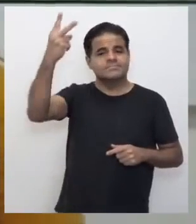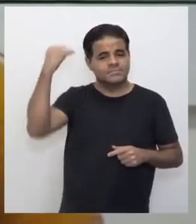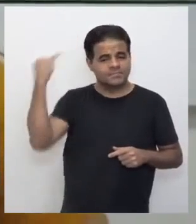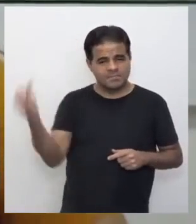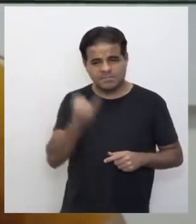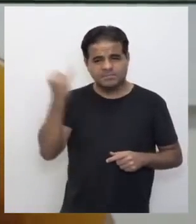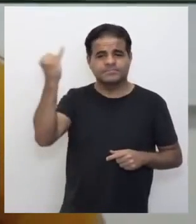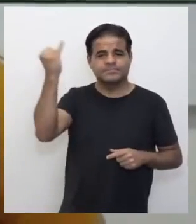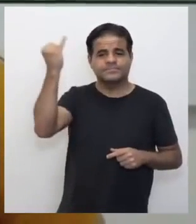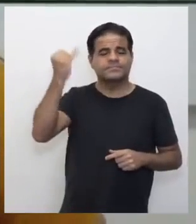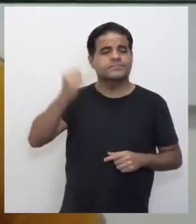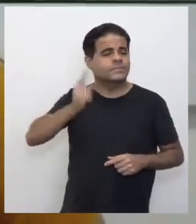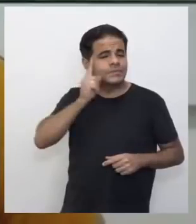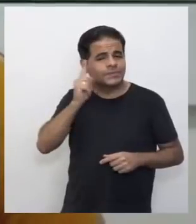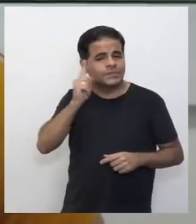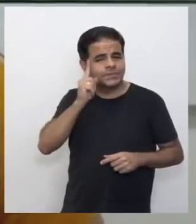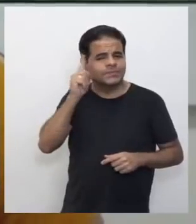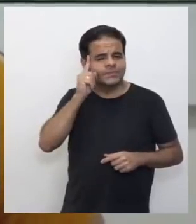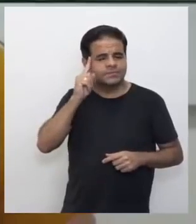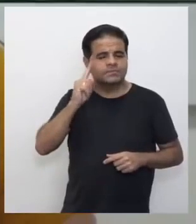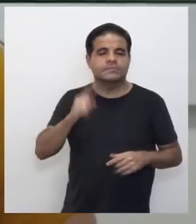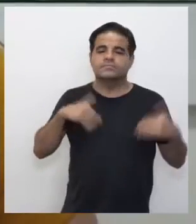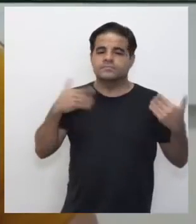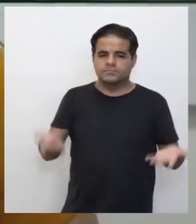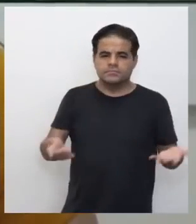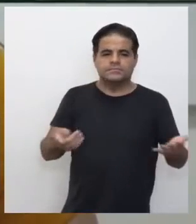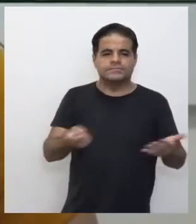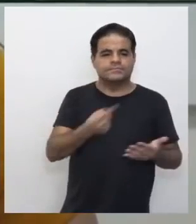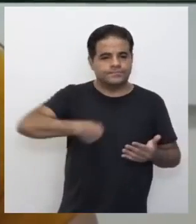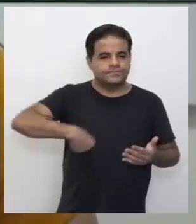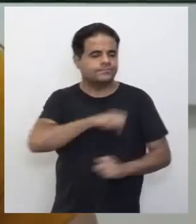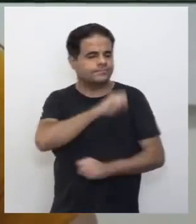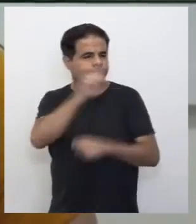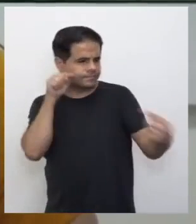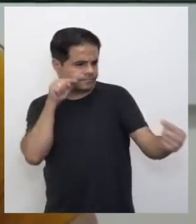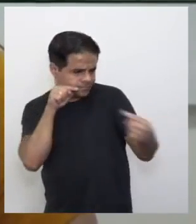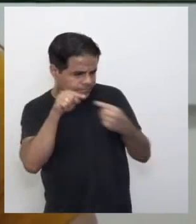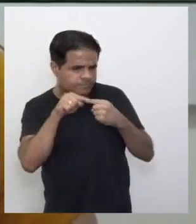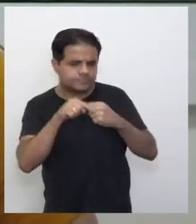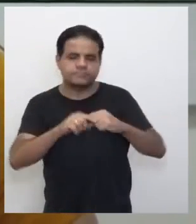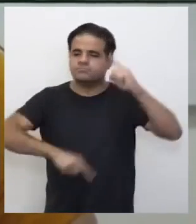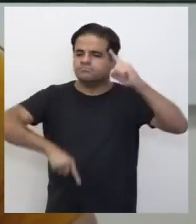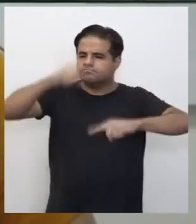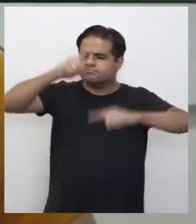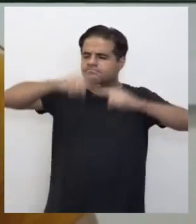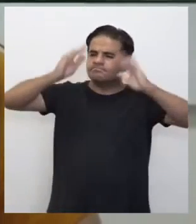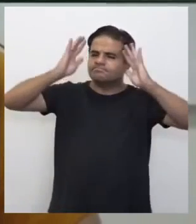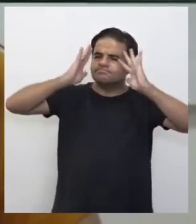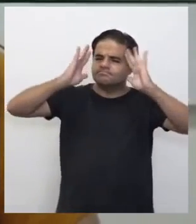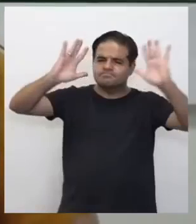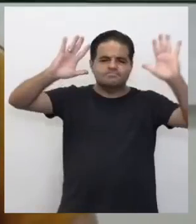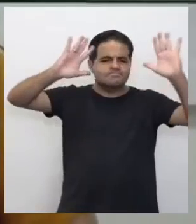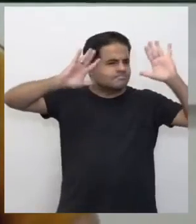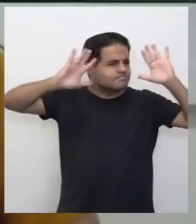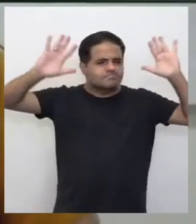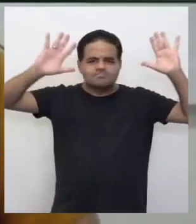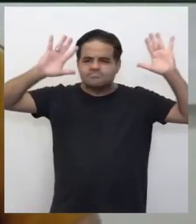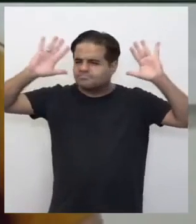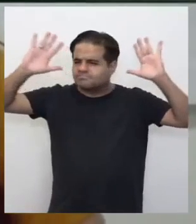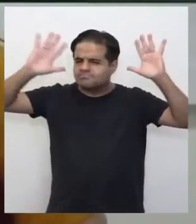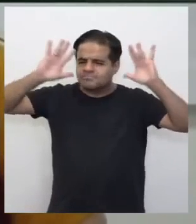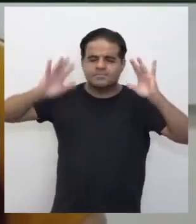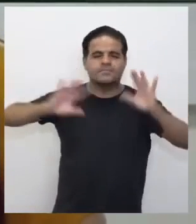valorizar, né, o cotidiano enquanto objeto de reflexão filosófica e todas as